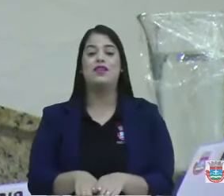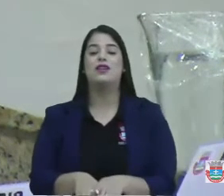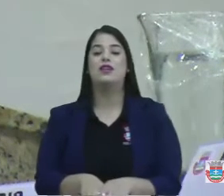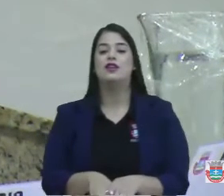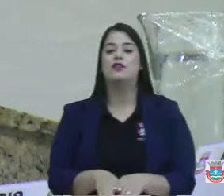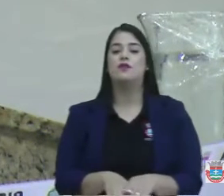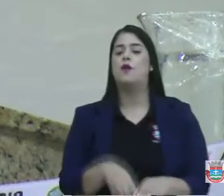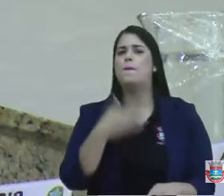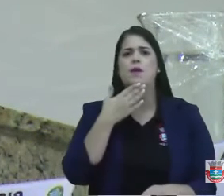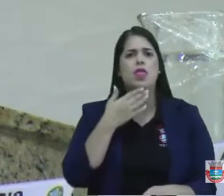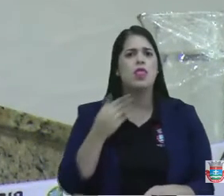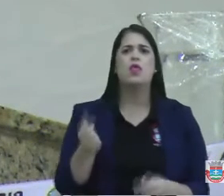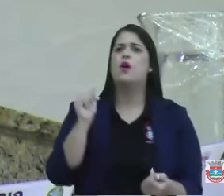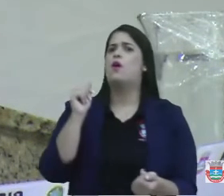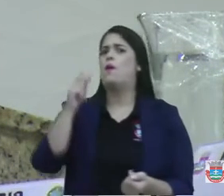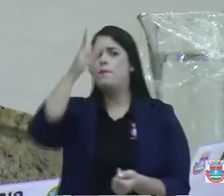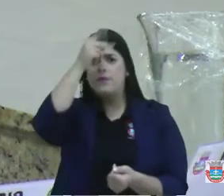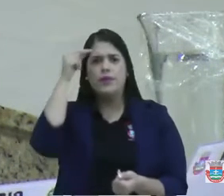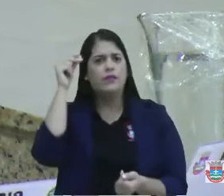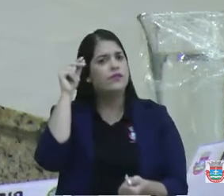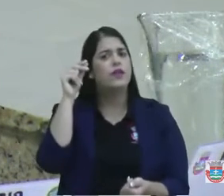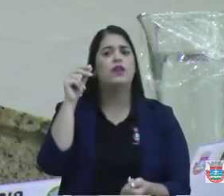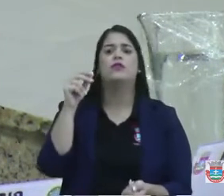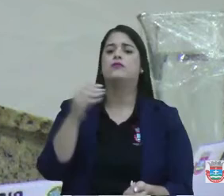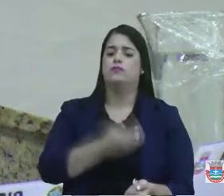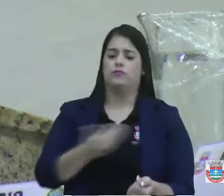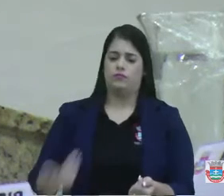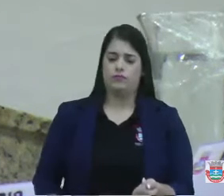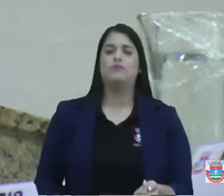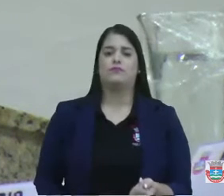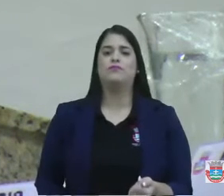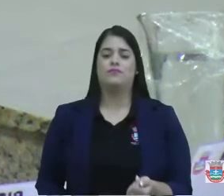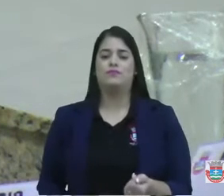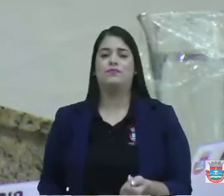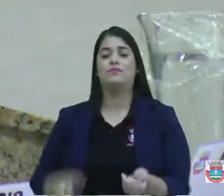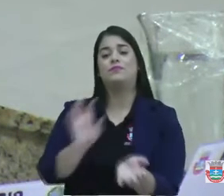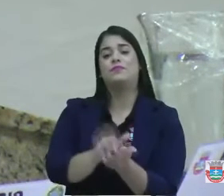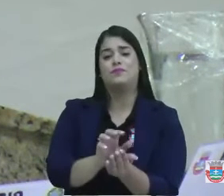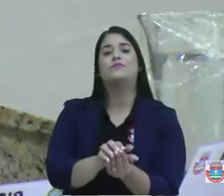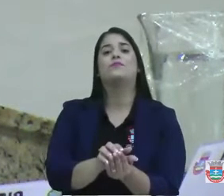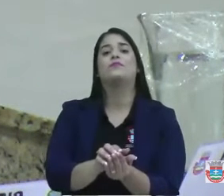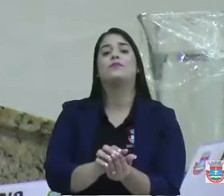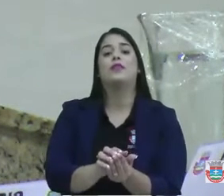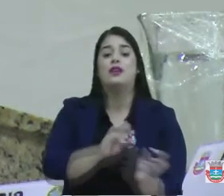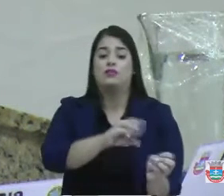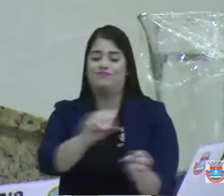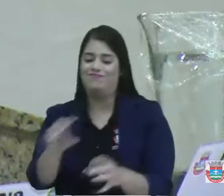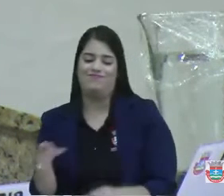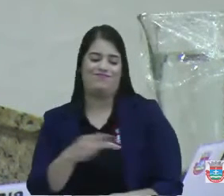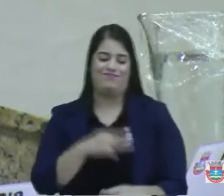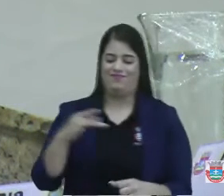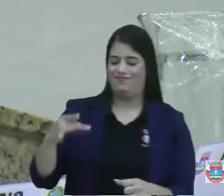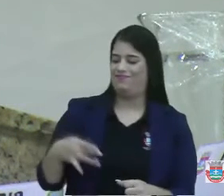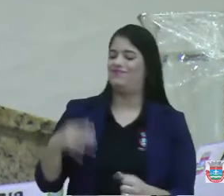ou considerado o melhor Prefeito do Estado de Pernambuco com se dedicado na saúde na educação na infraestrutura